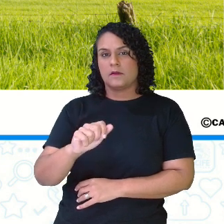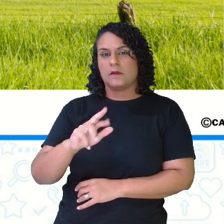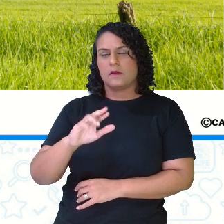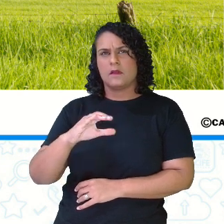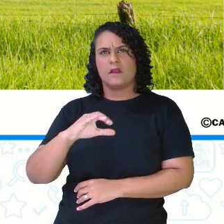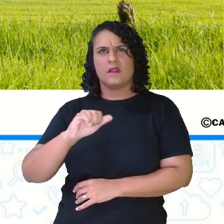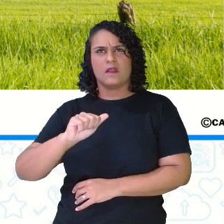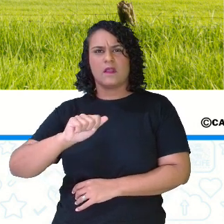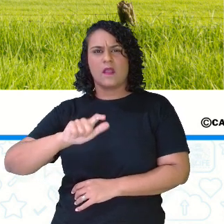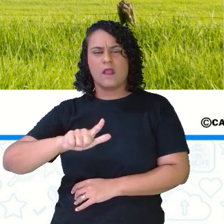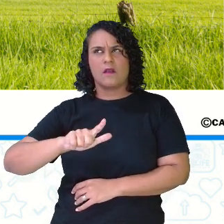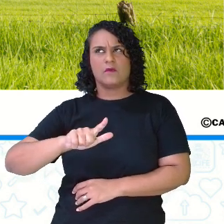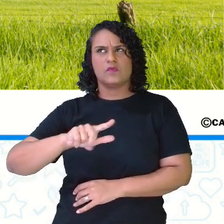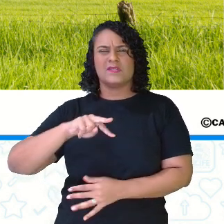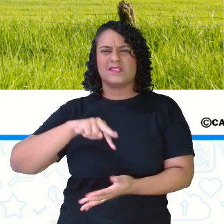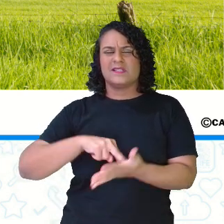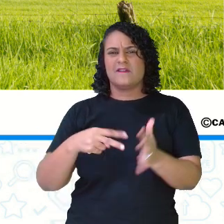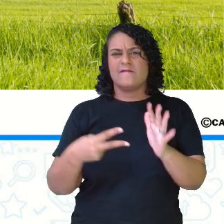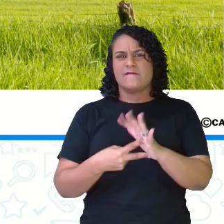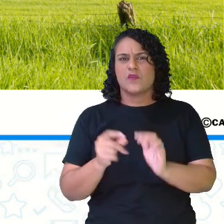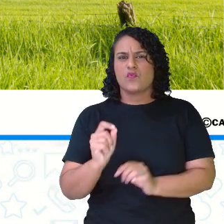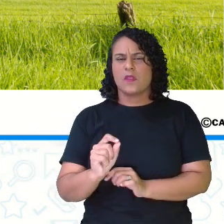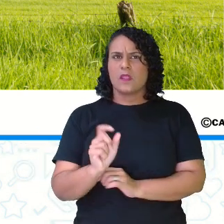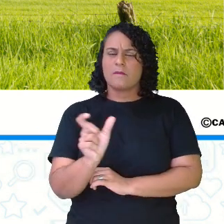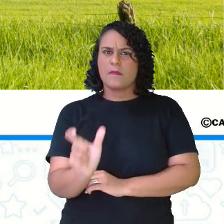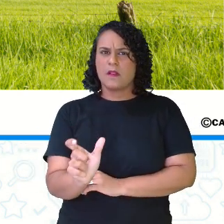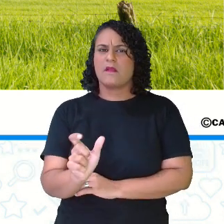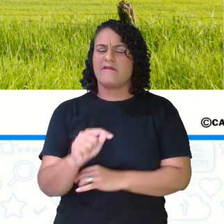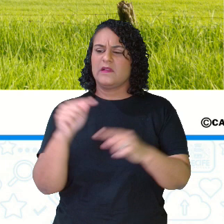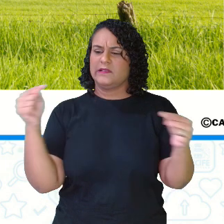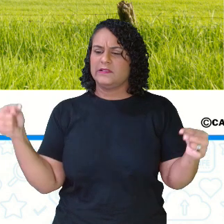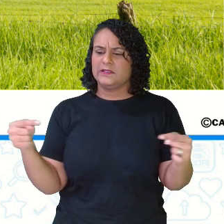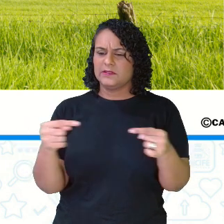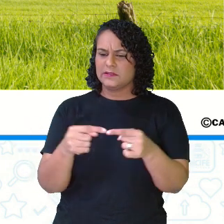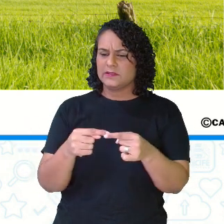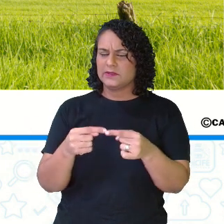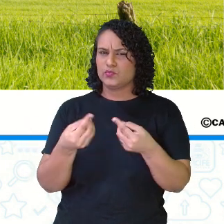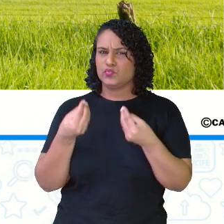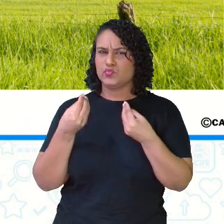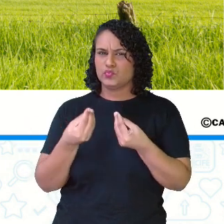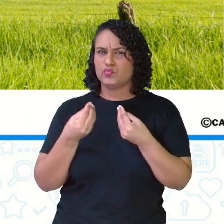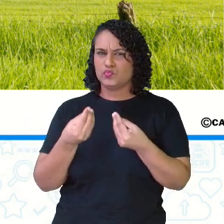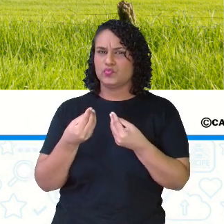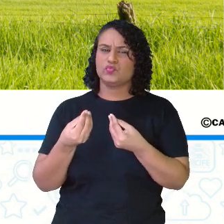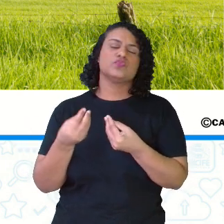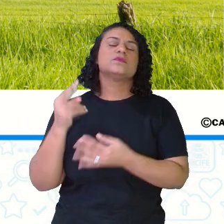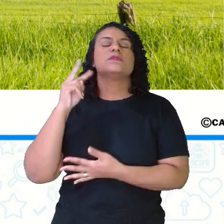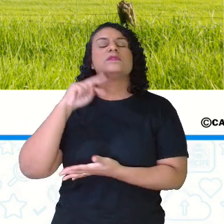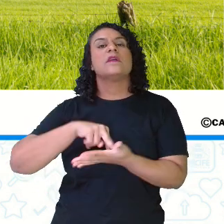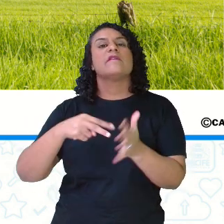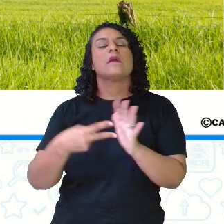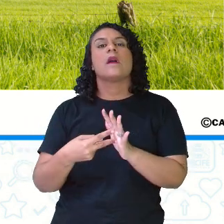O que a gente lembra com esse nome aí? Sociedade patriarcal.